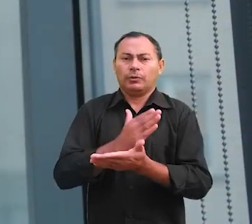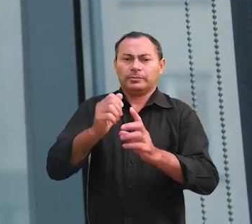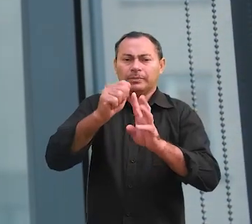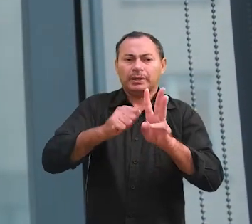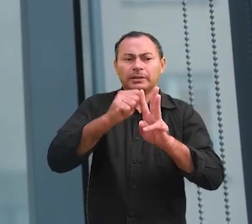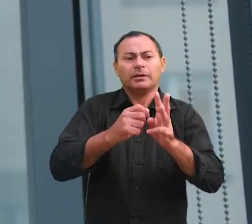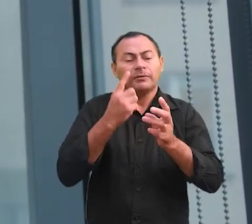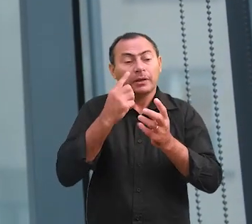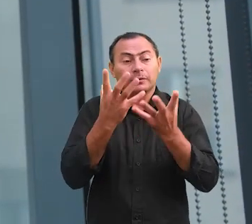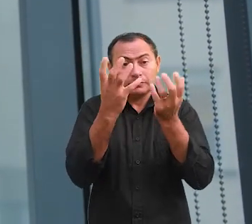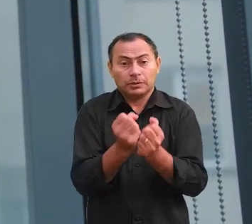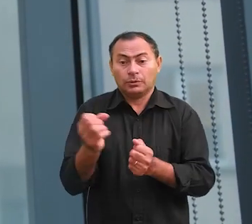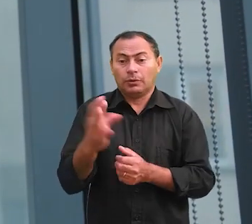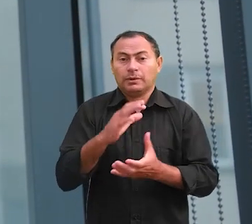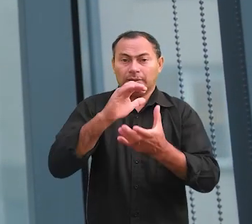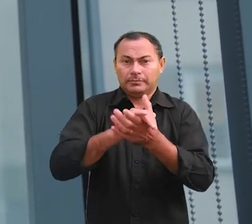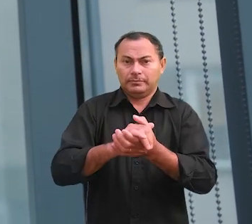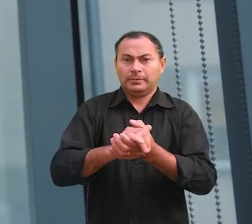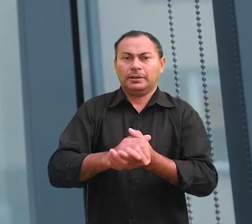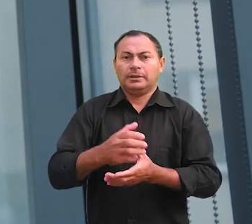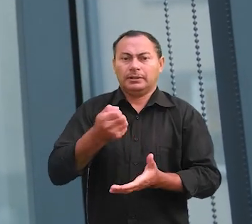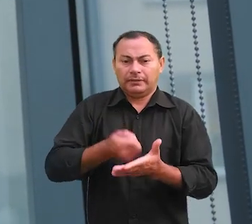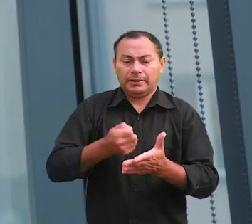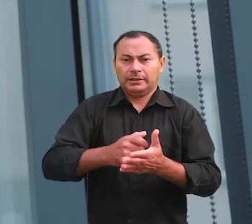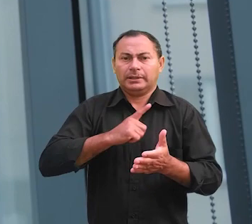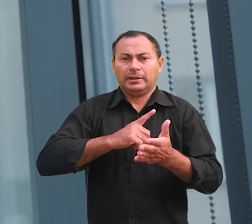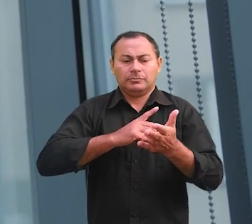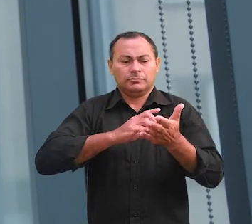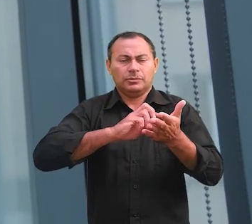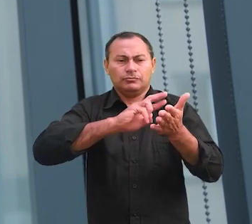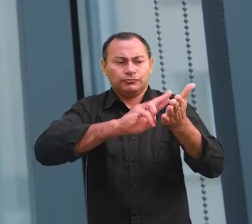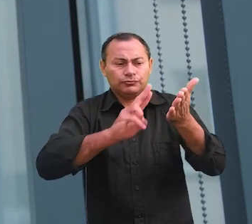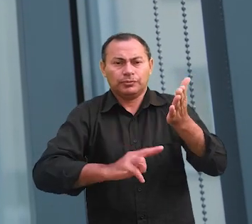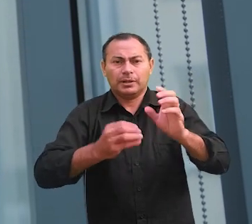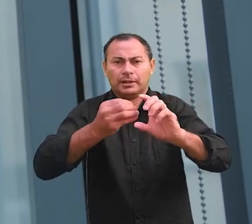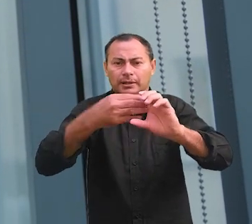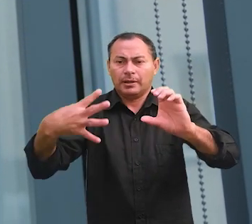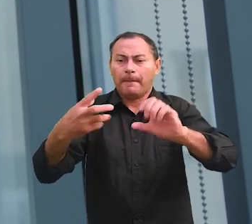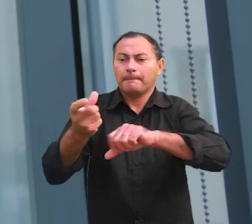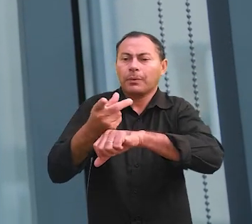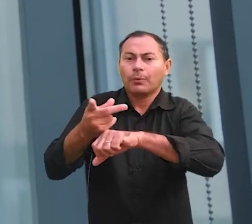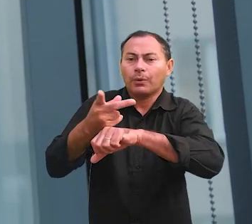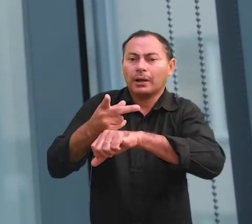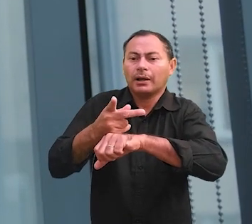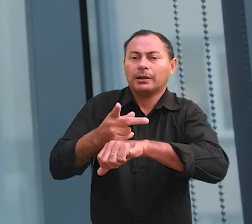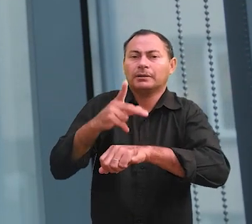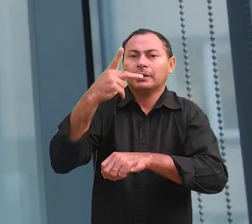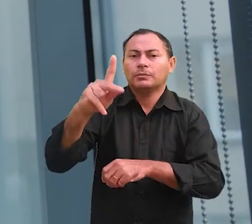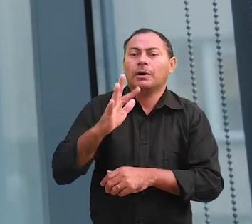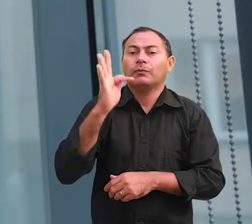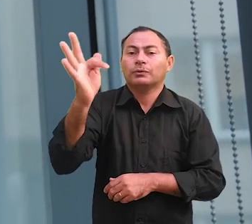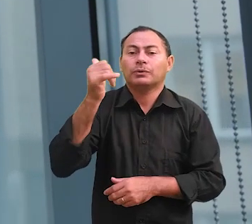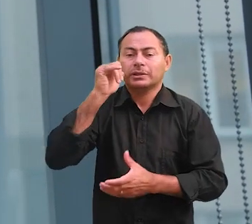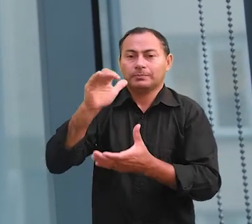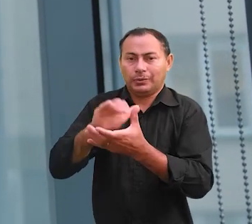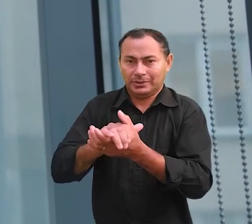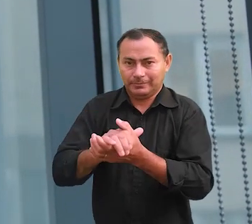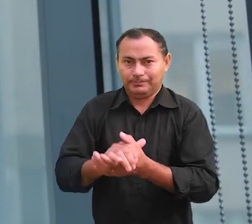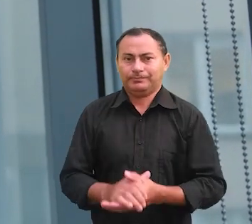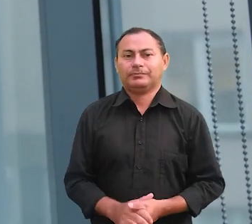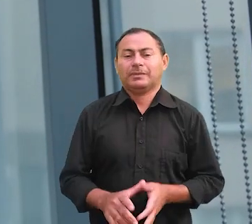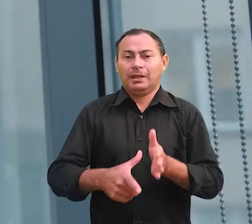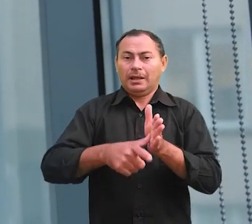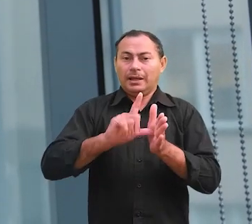deveria considerar um novo casamento esse deveria ter uma lista de características para procurar na sua futura